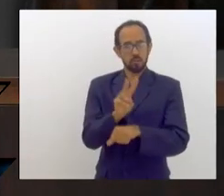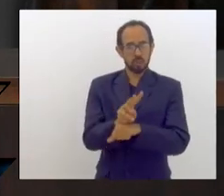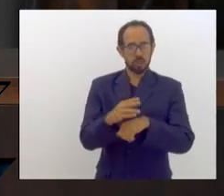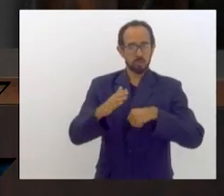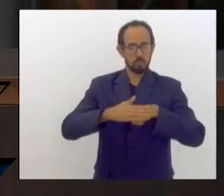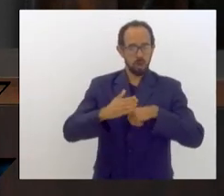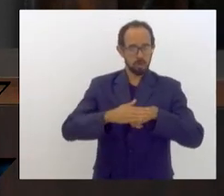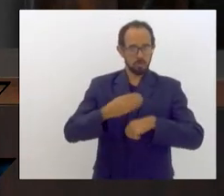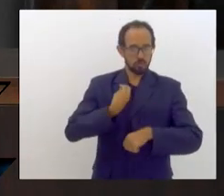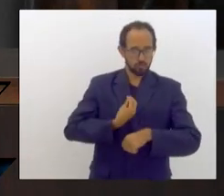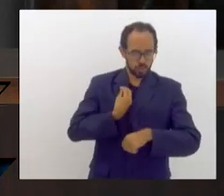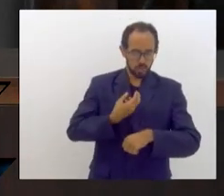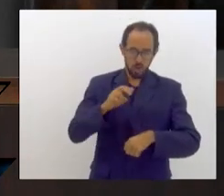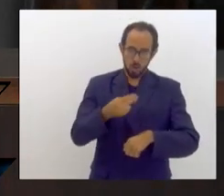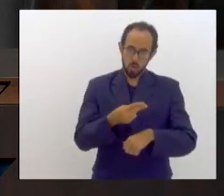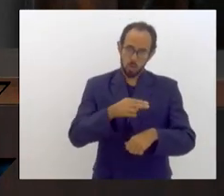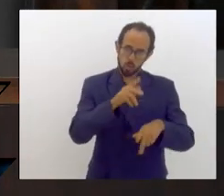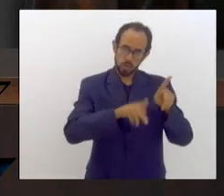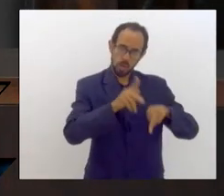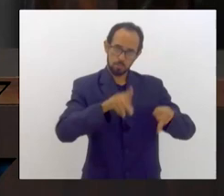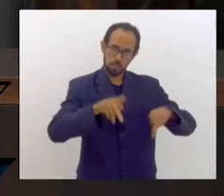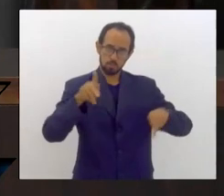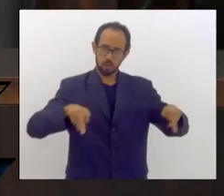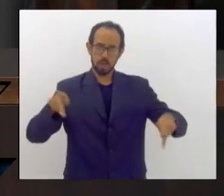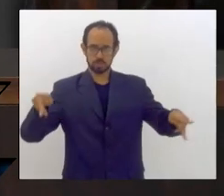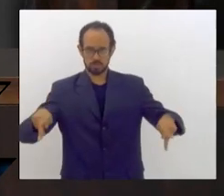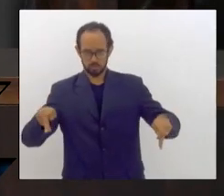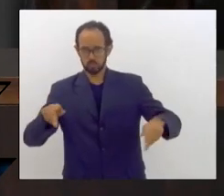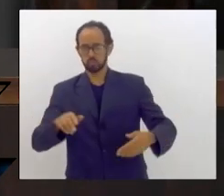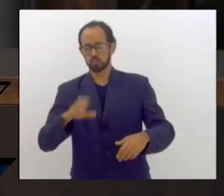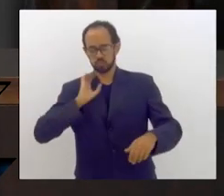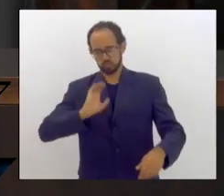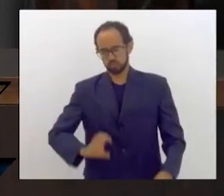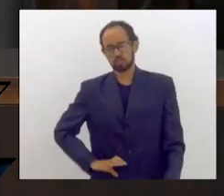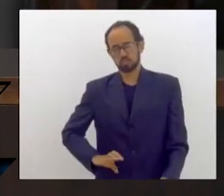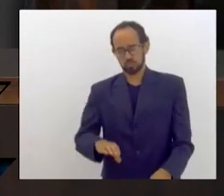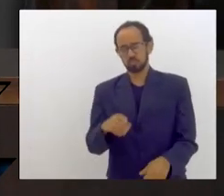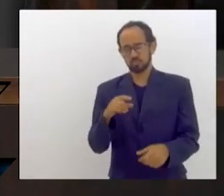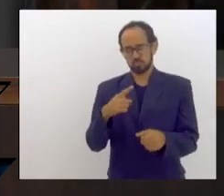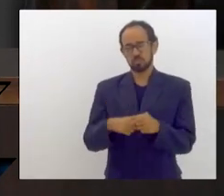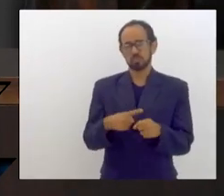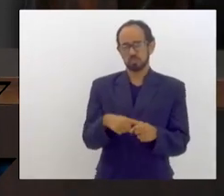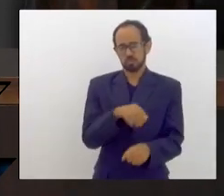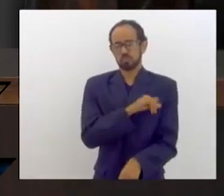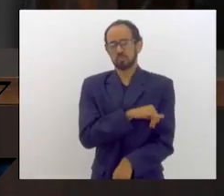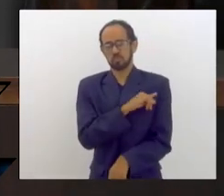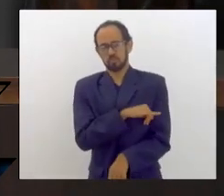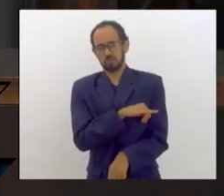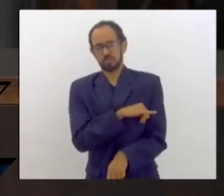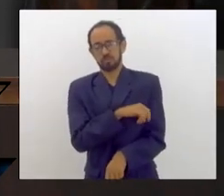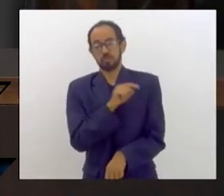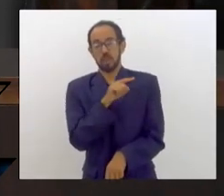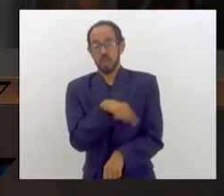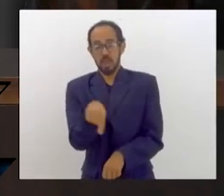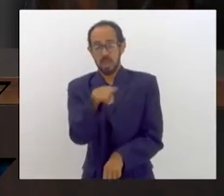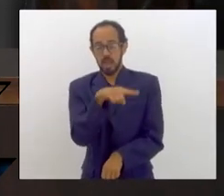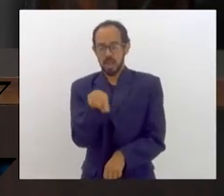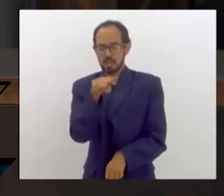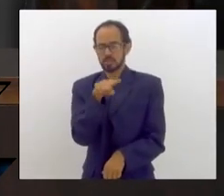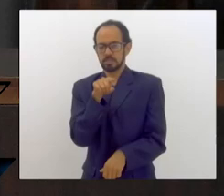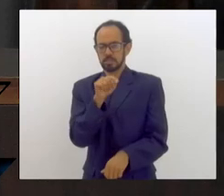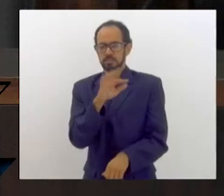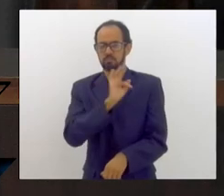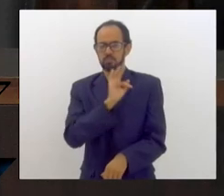das vezes, a vida, a nossa vida, a vida do cidadão. Esses combatentes, nos tratamentos,